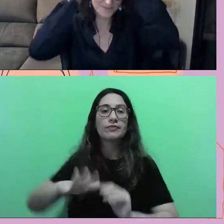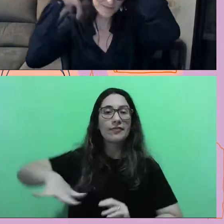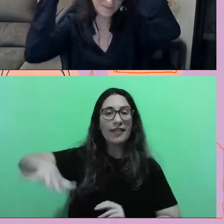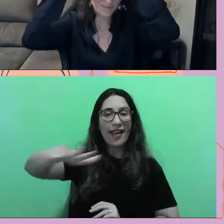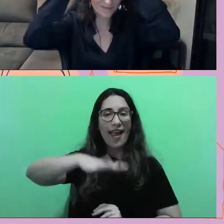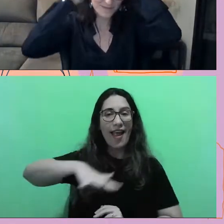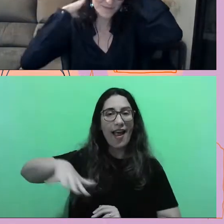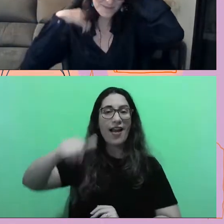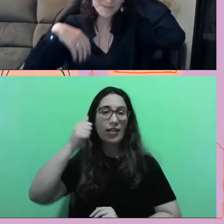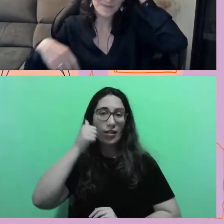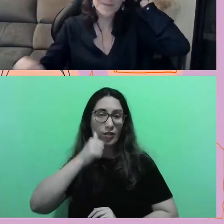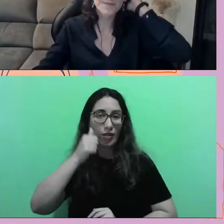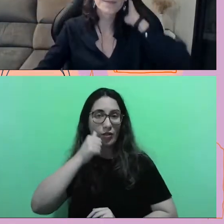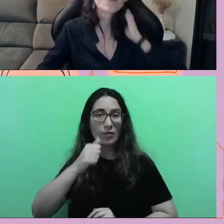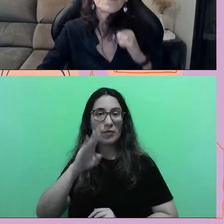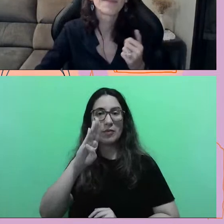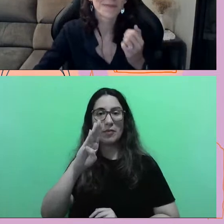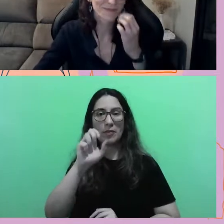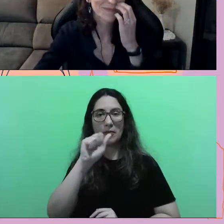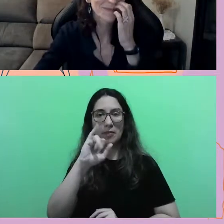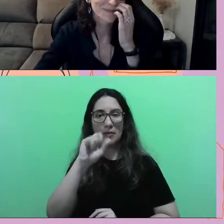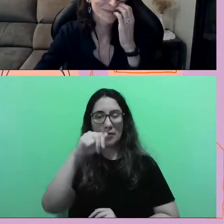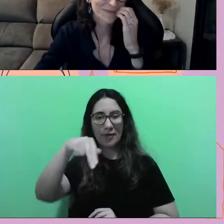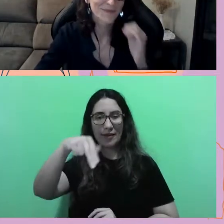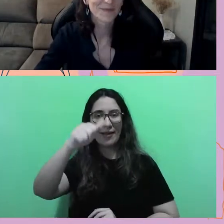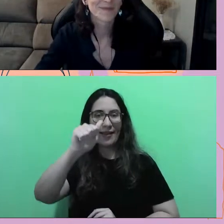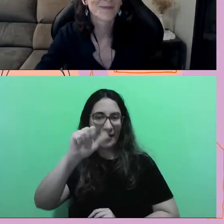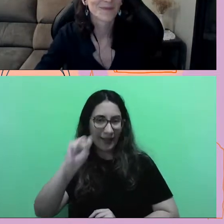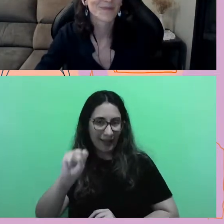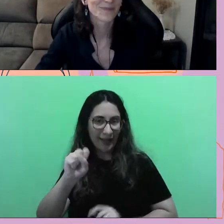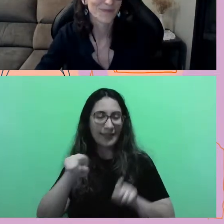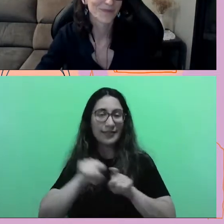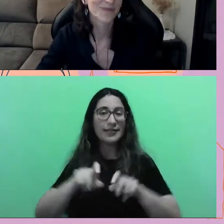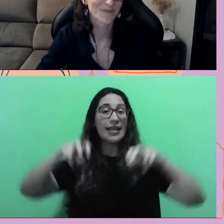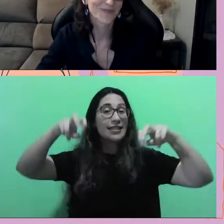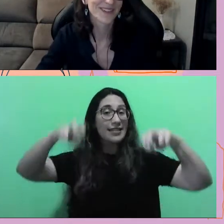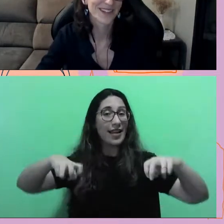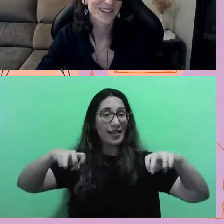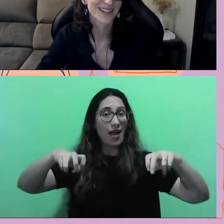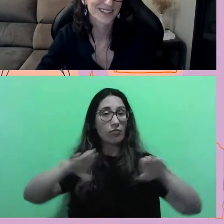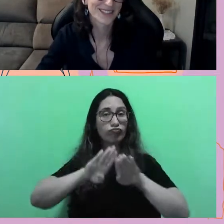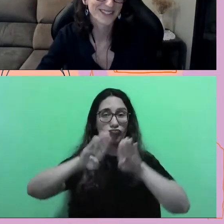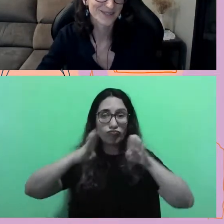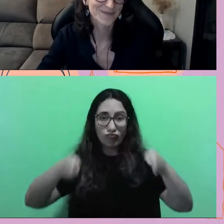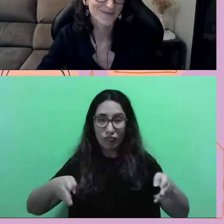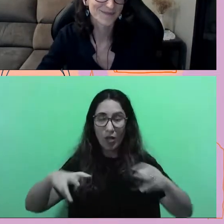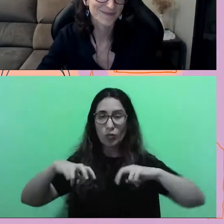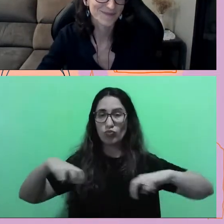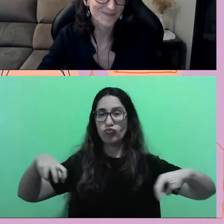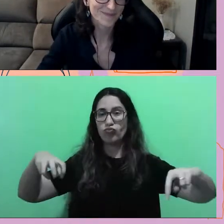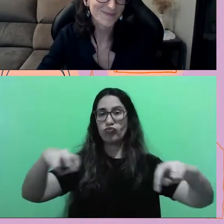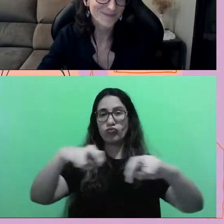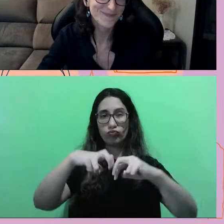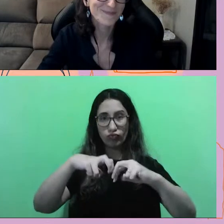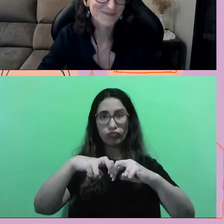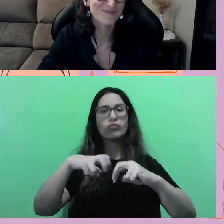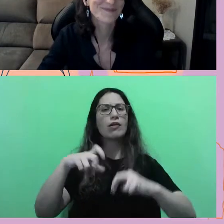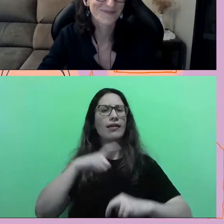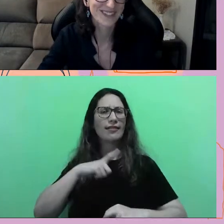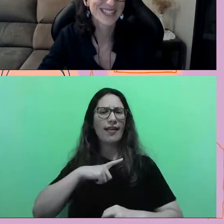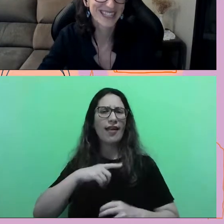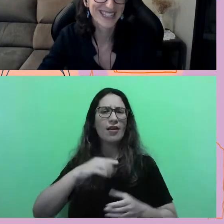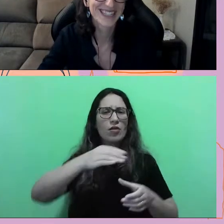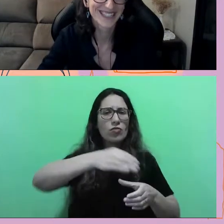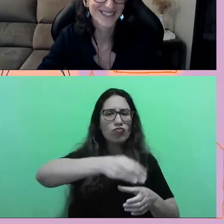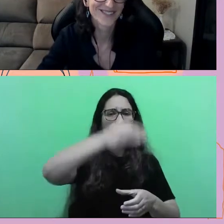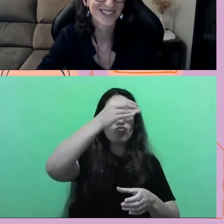baianas do Império Serrano, todas sentadas em volta de uma mesa, assim, com um monte de garrafa